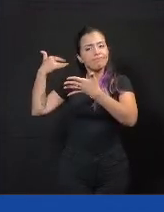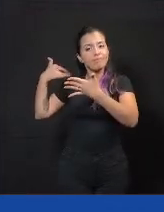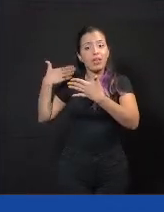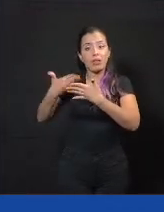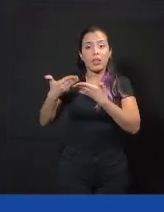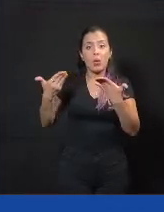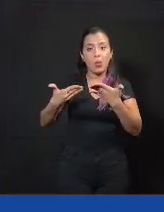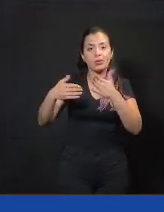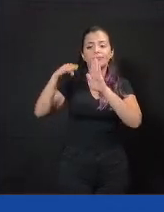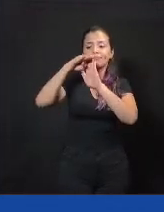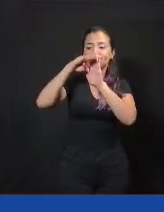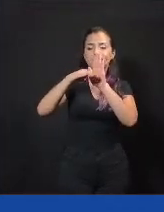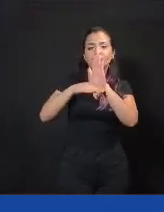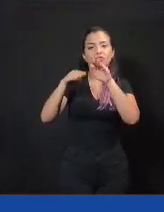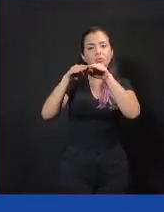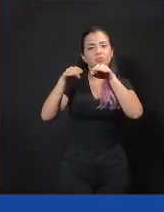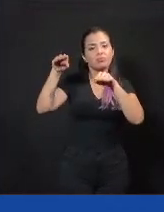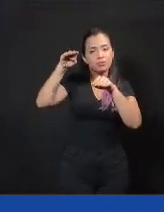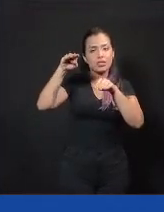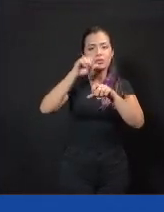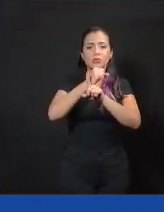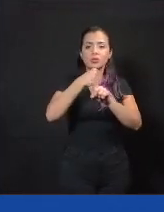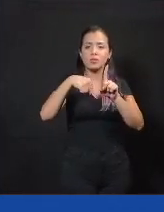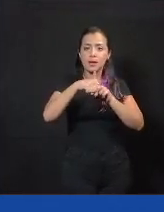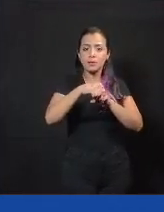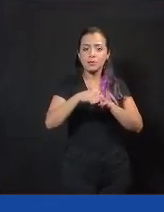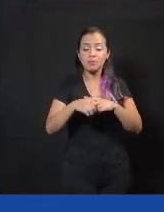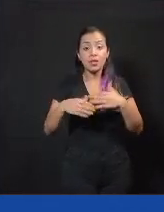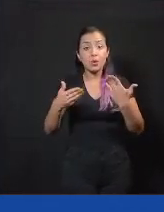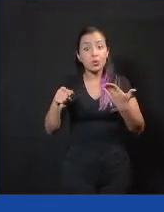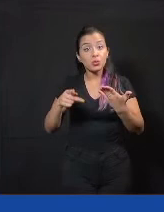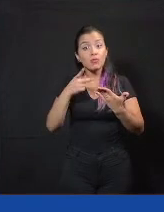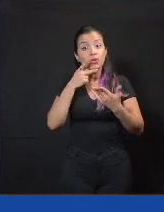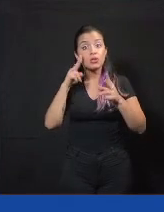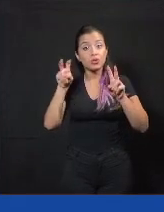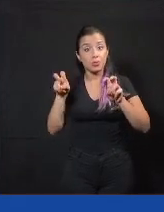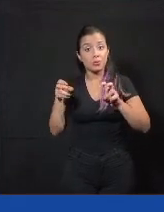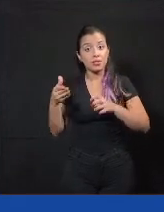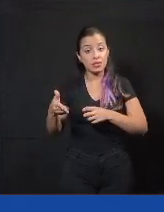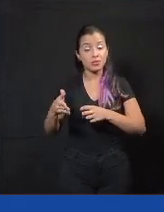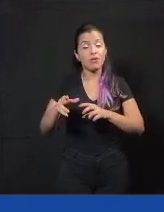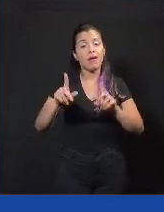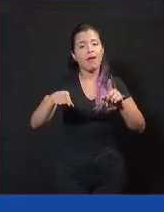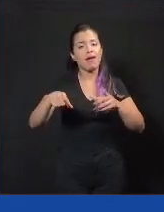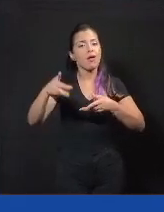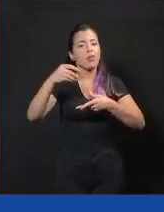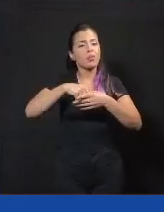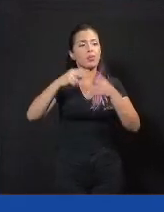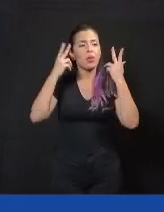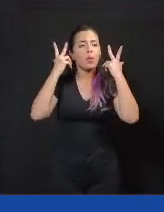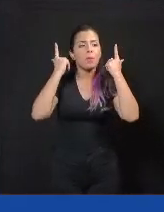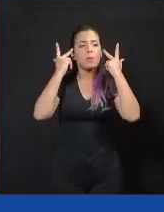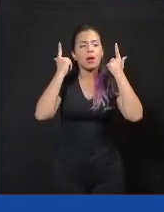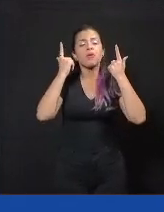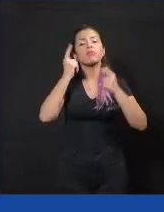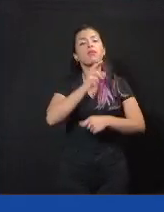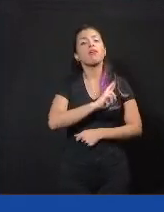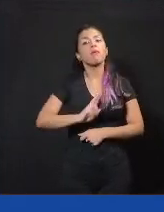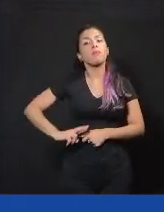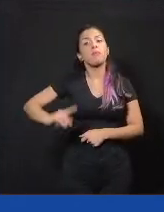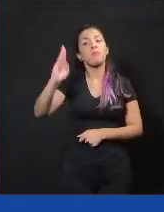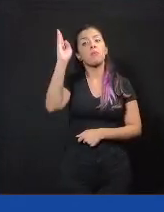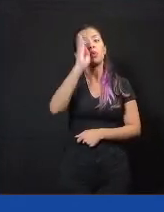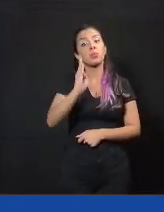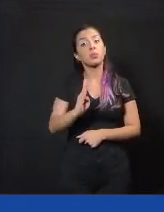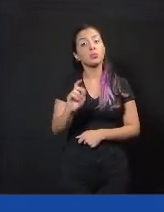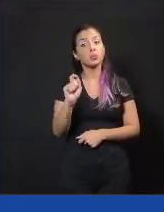preservou, eu estou querendo dar ênfase à ideia de que é parte da Constituição da República no Brasil